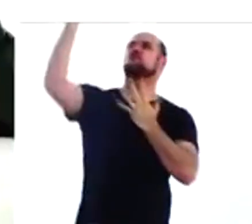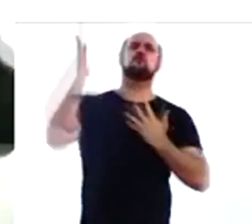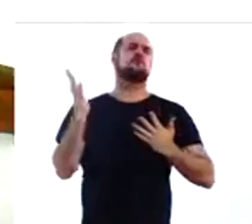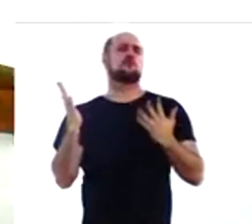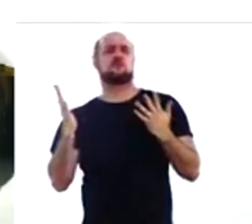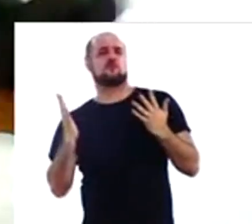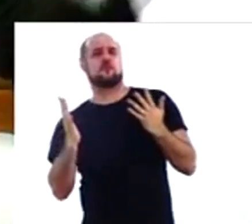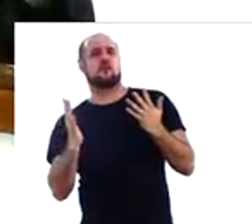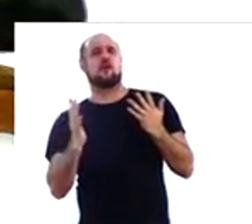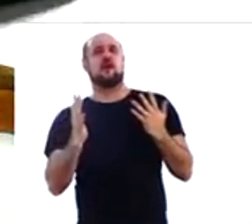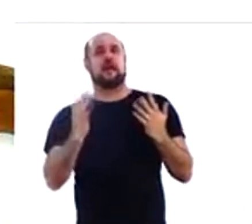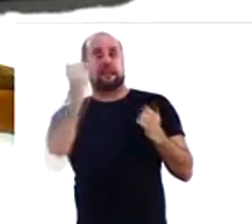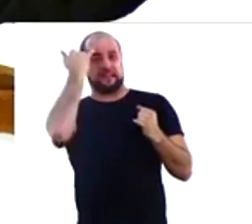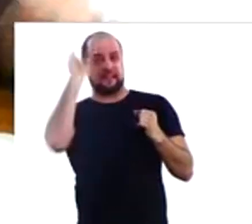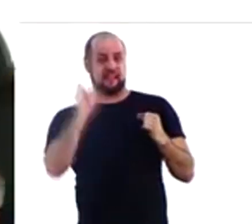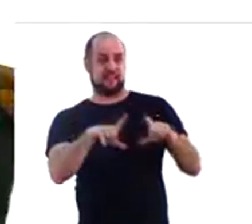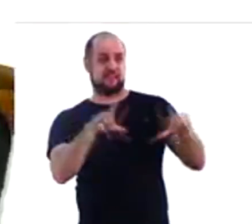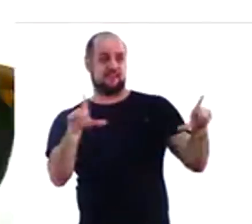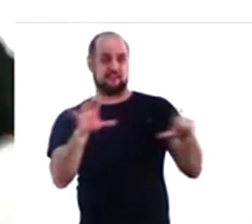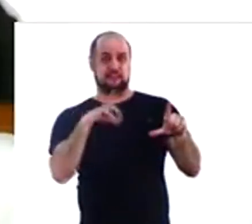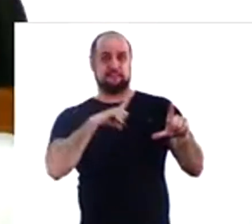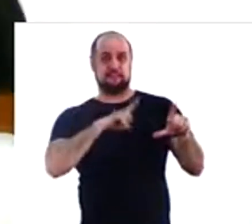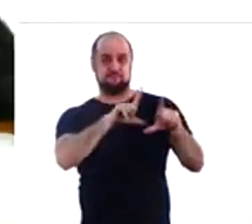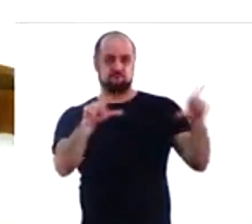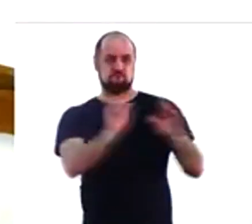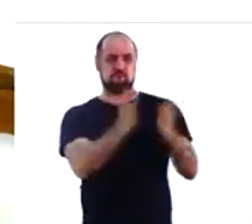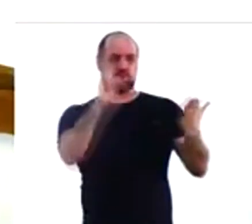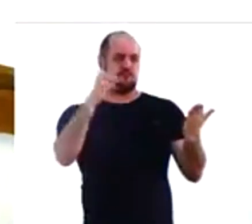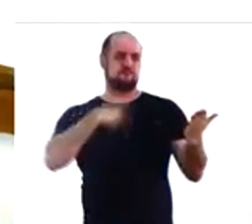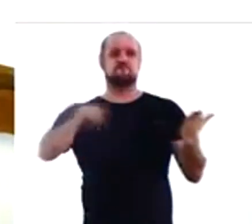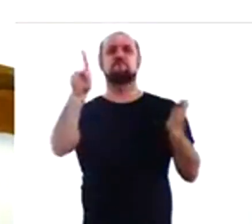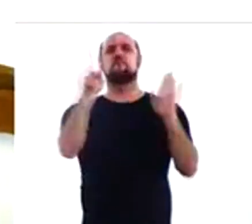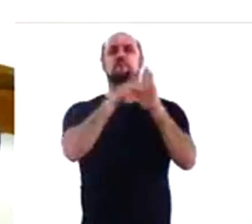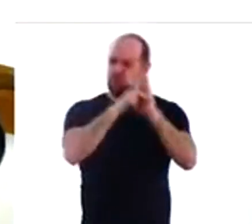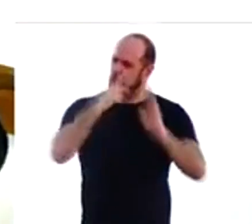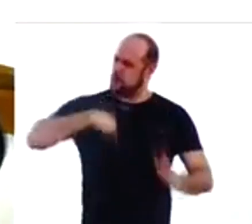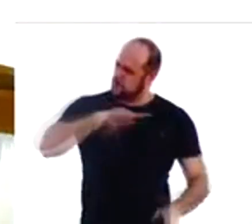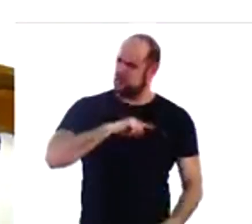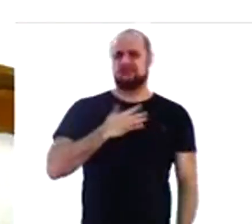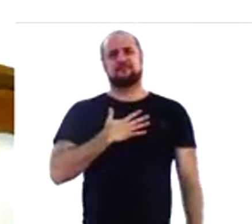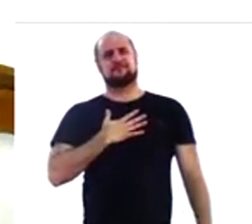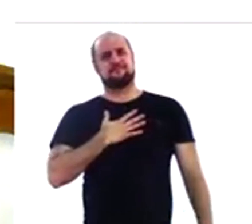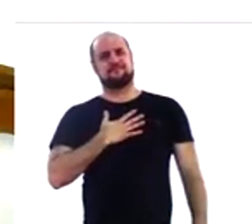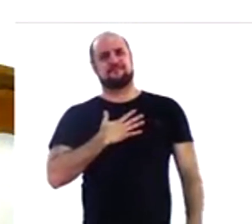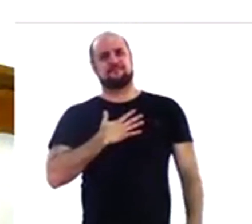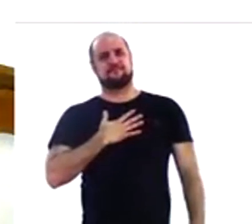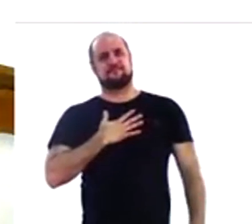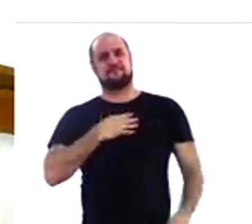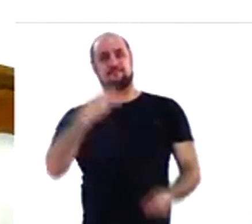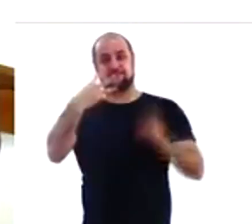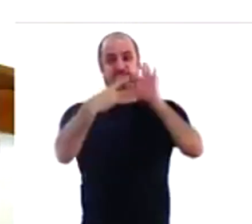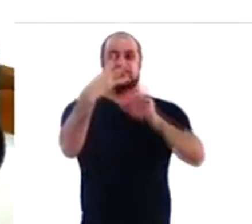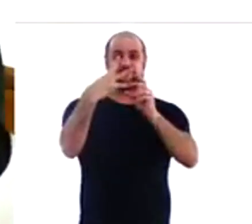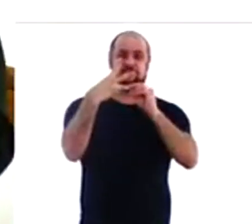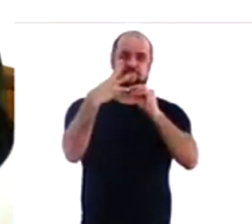palavra é mega, aqui no texto é grande Deus, é para nós. Então eu tenho meu terceiro ponto aqui. Meu